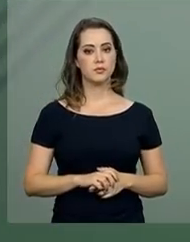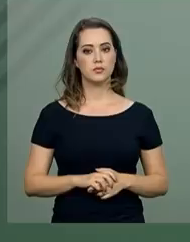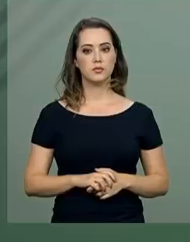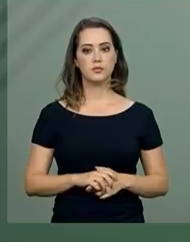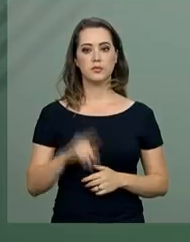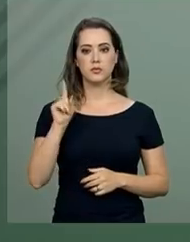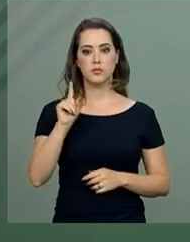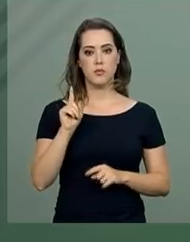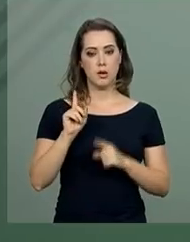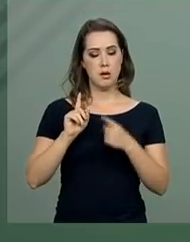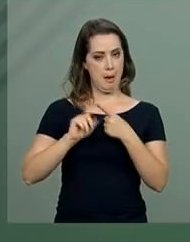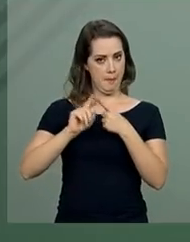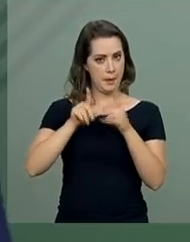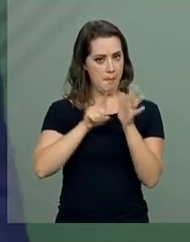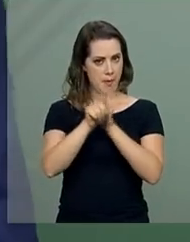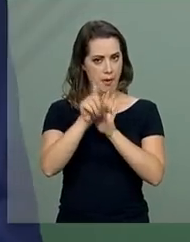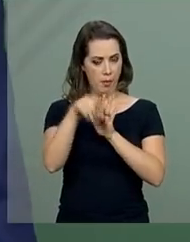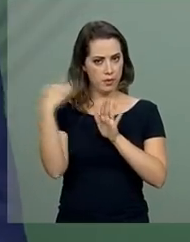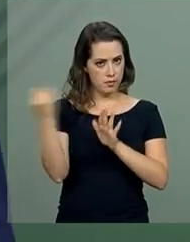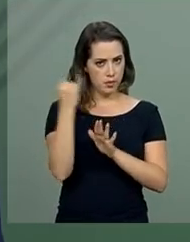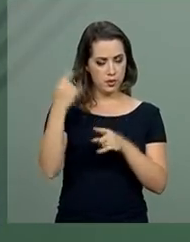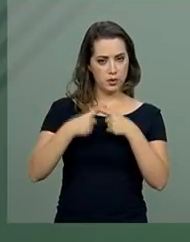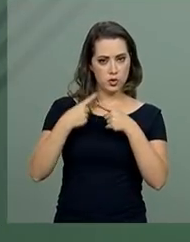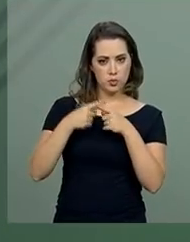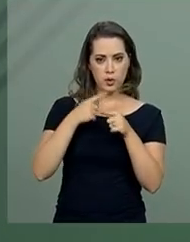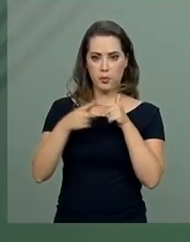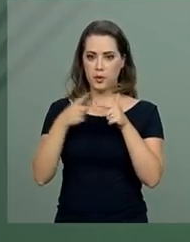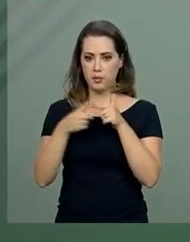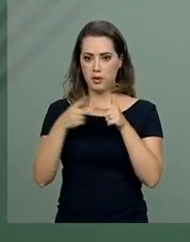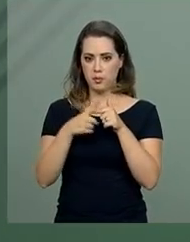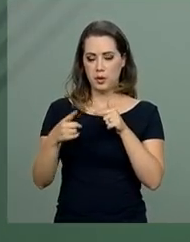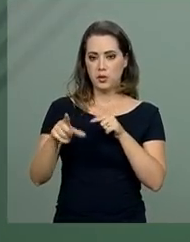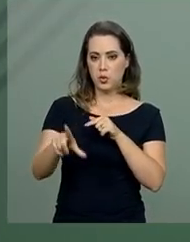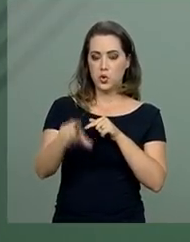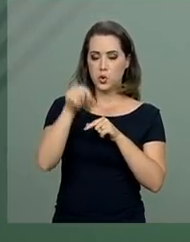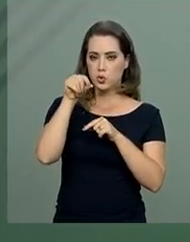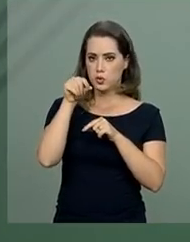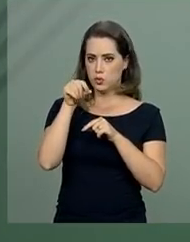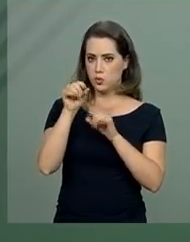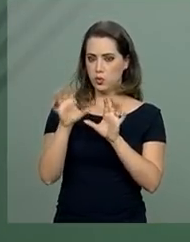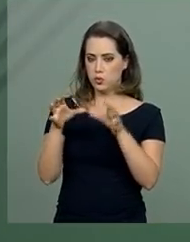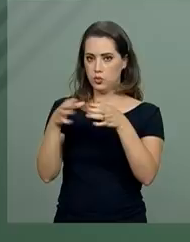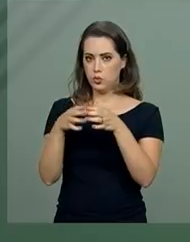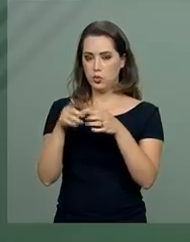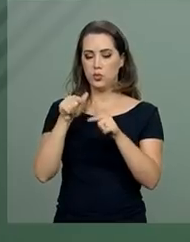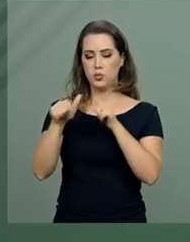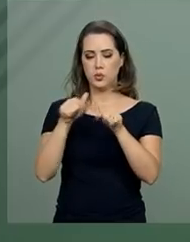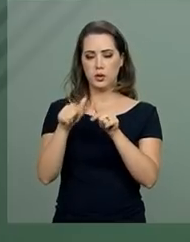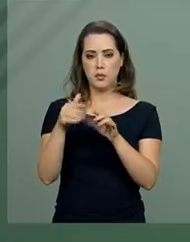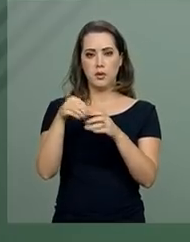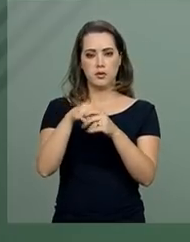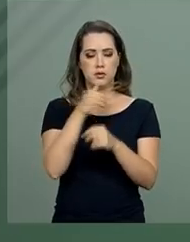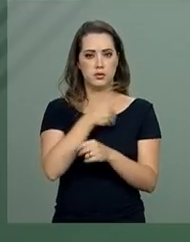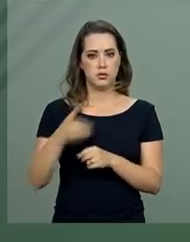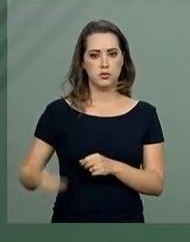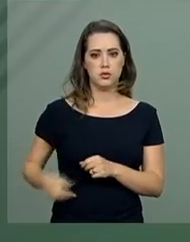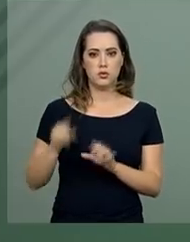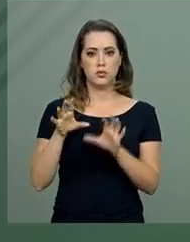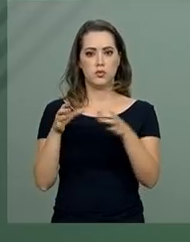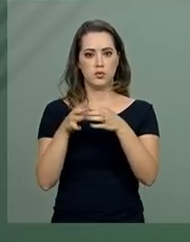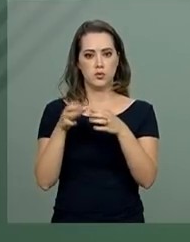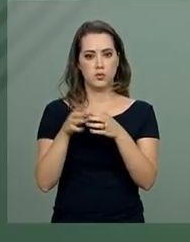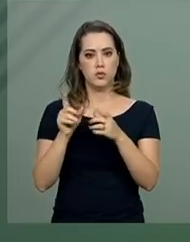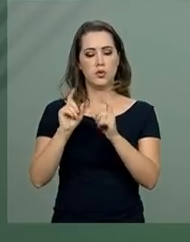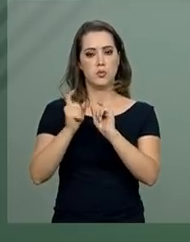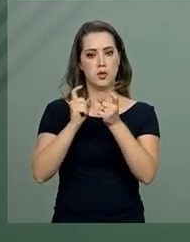porque a questão relativa à opção dos servidores públicos sejam eles do